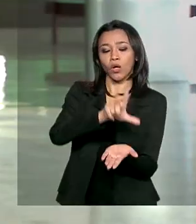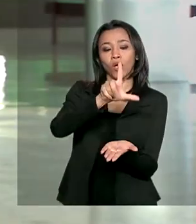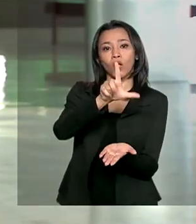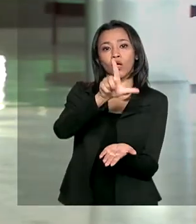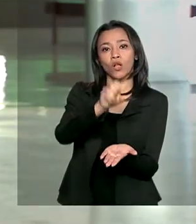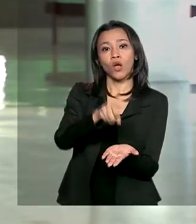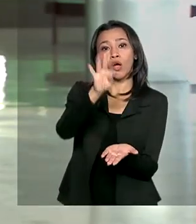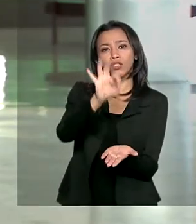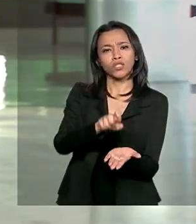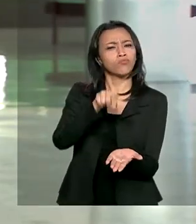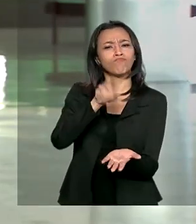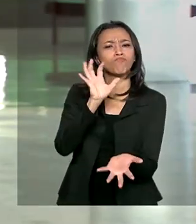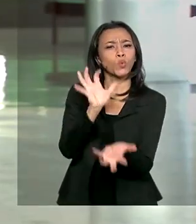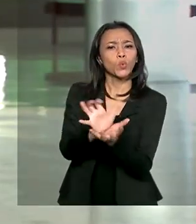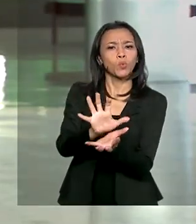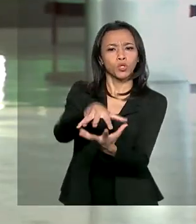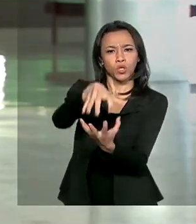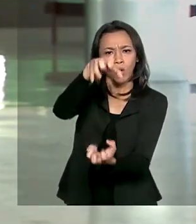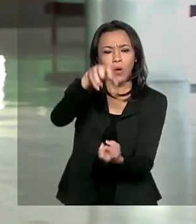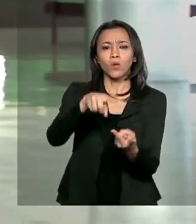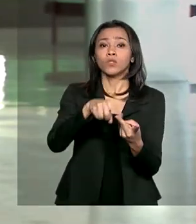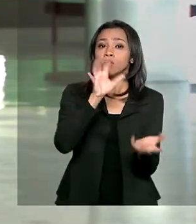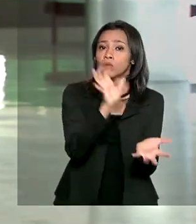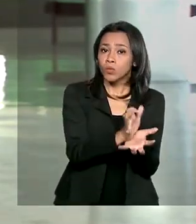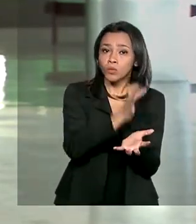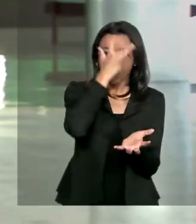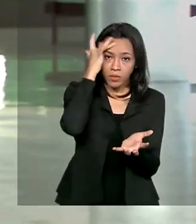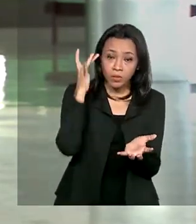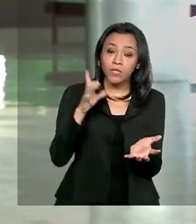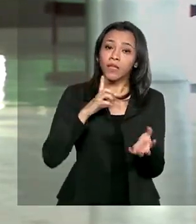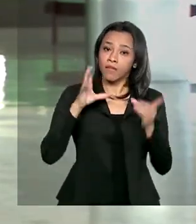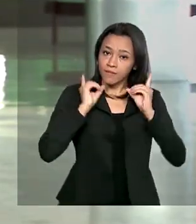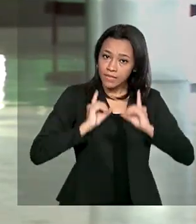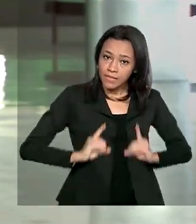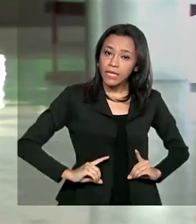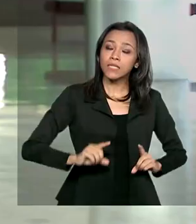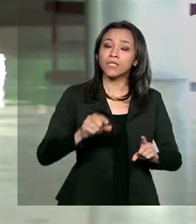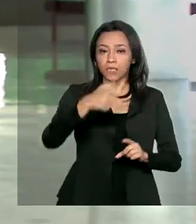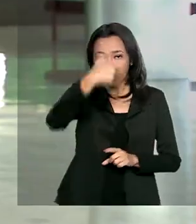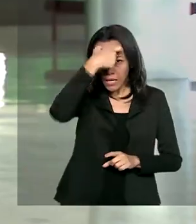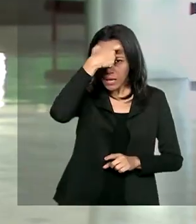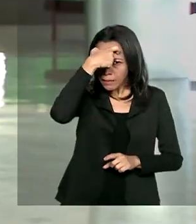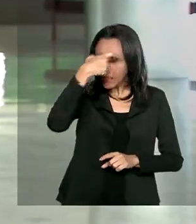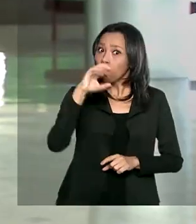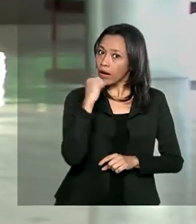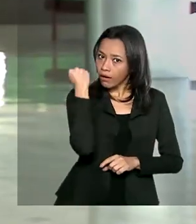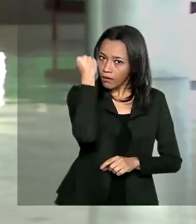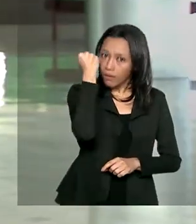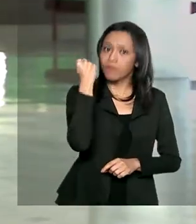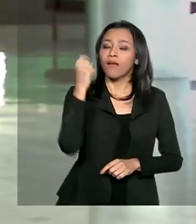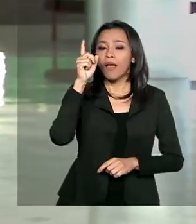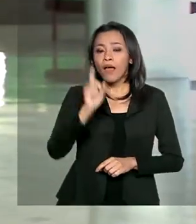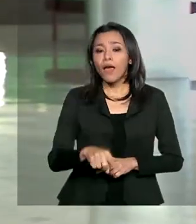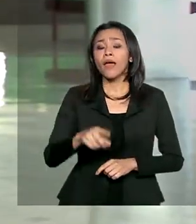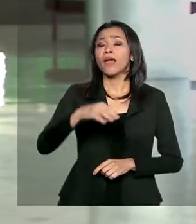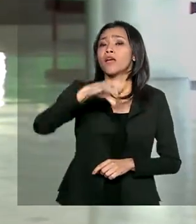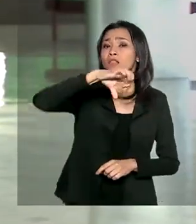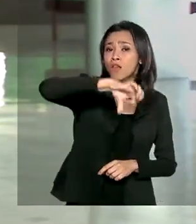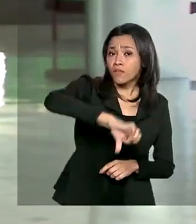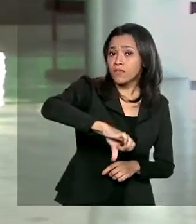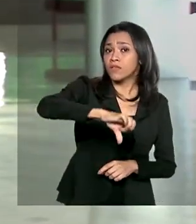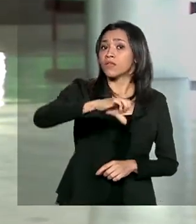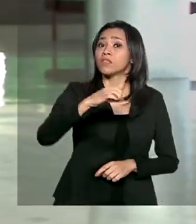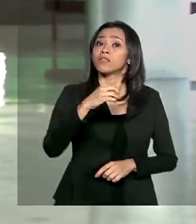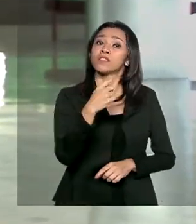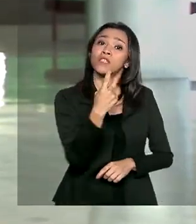contribuintes idosos e pessoas com deficiência física ou mental grave. São 901 mil e 77